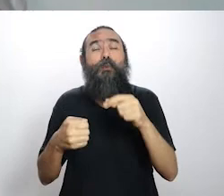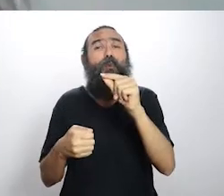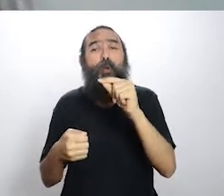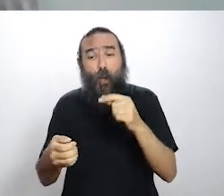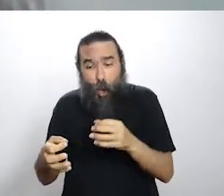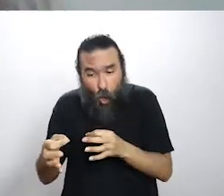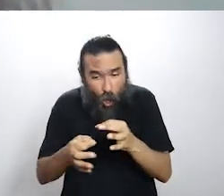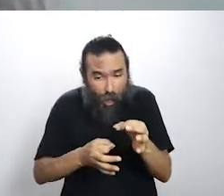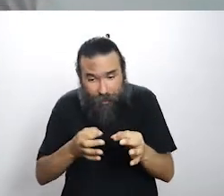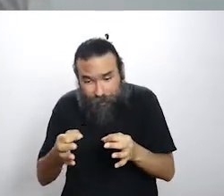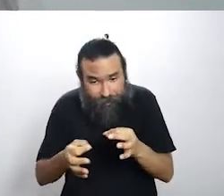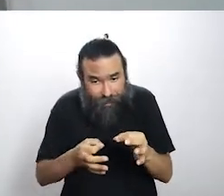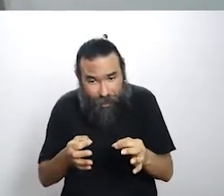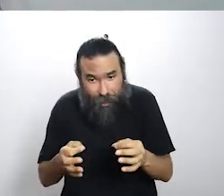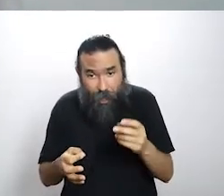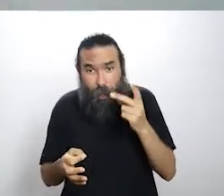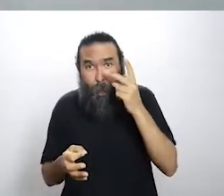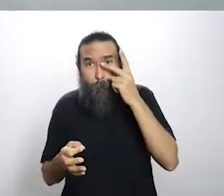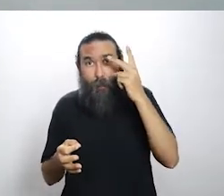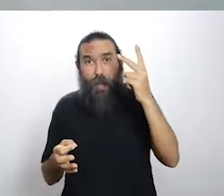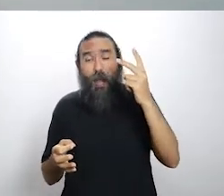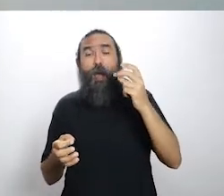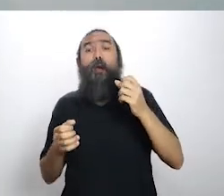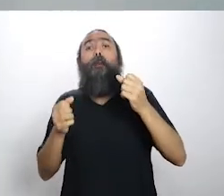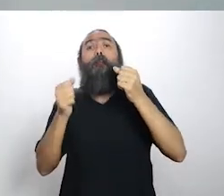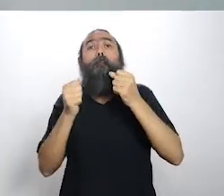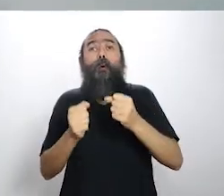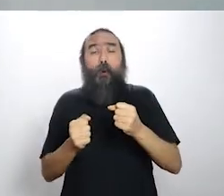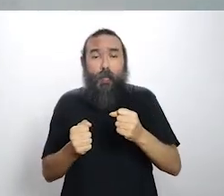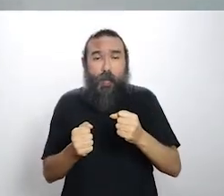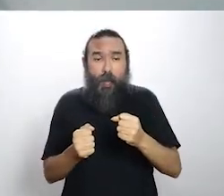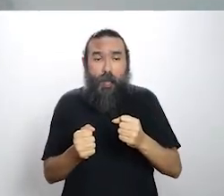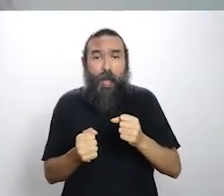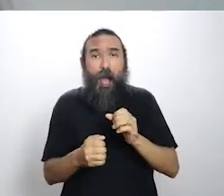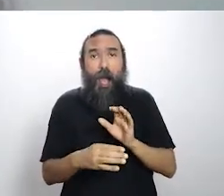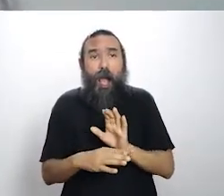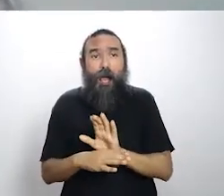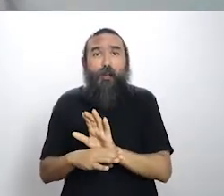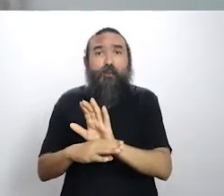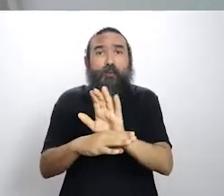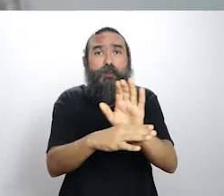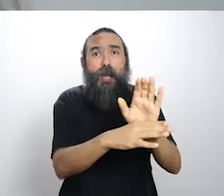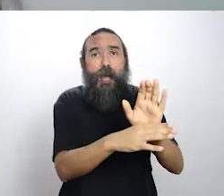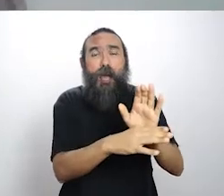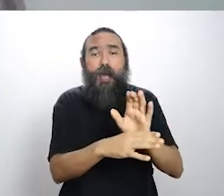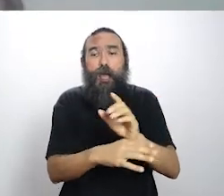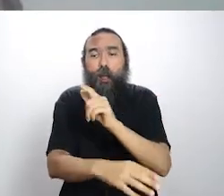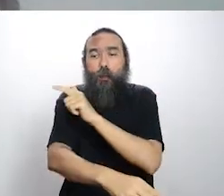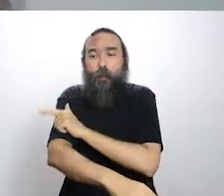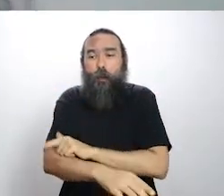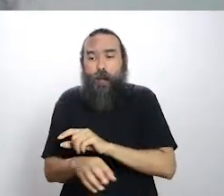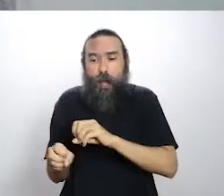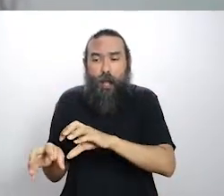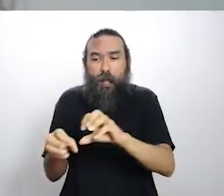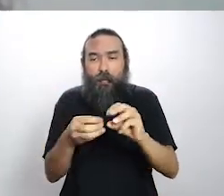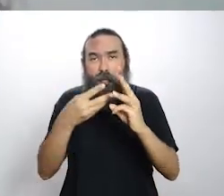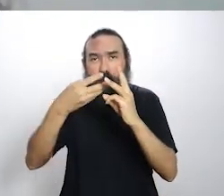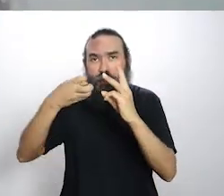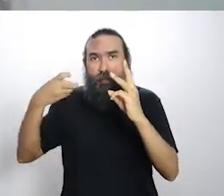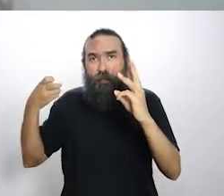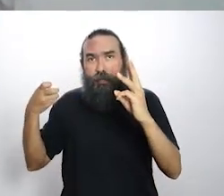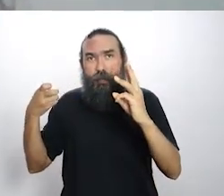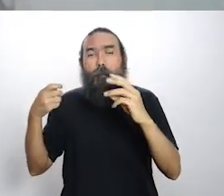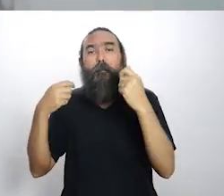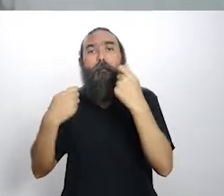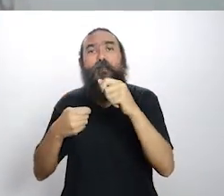o atendimento dessa nova modalidade de educação. E para isso foi feita toda uma